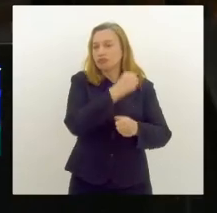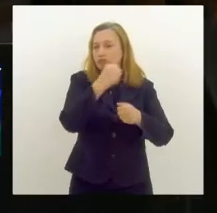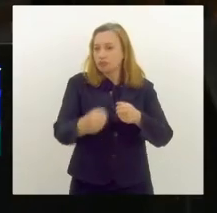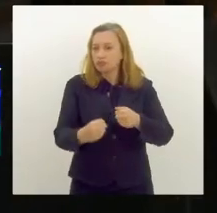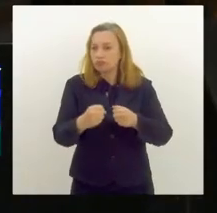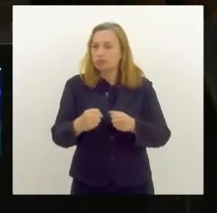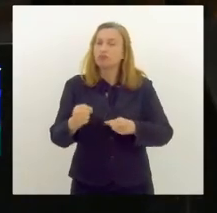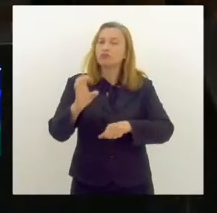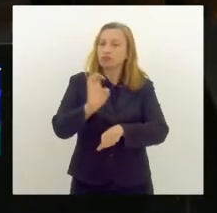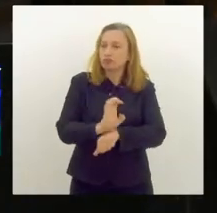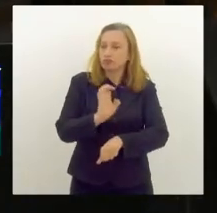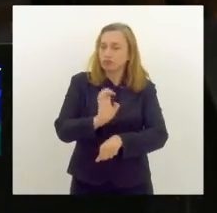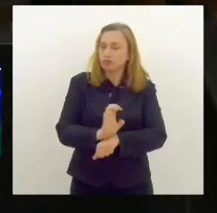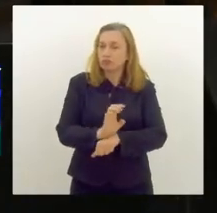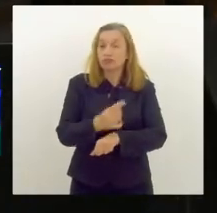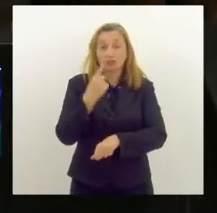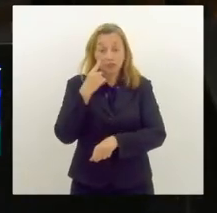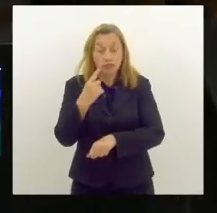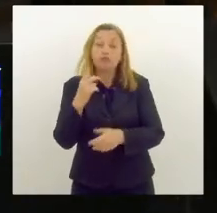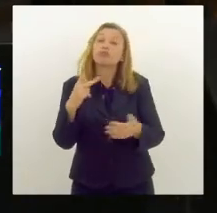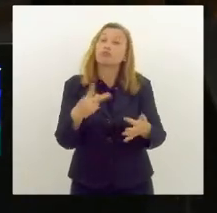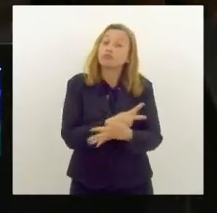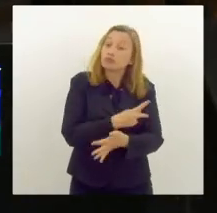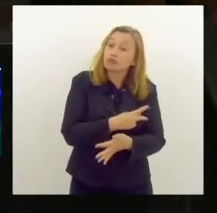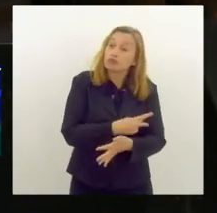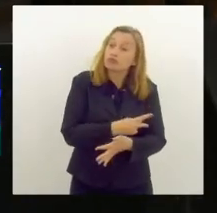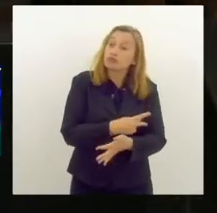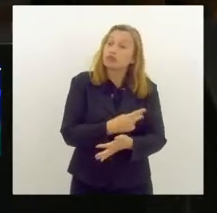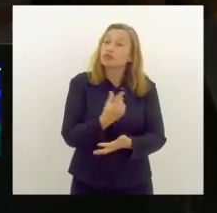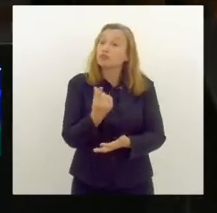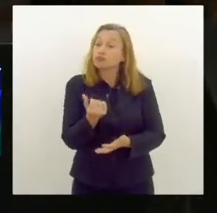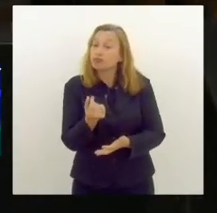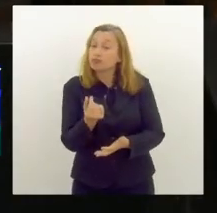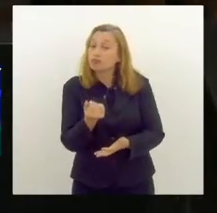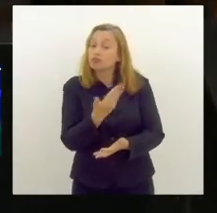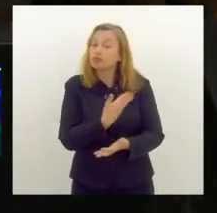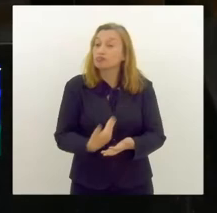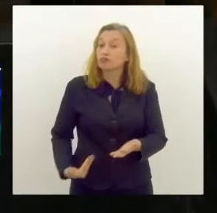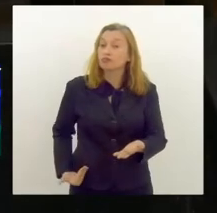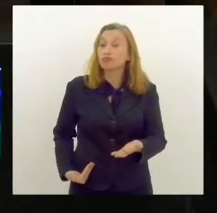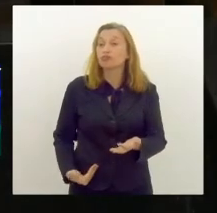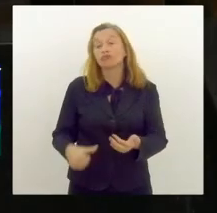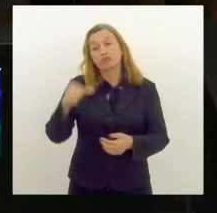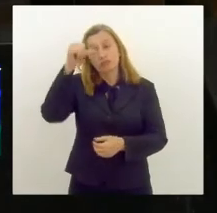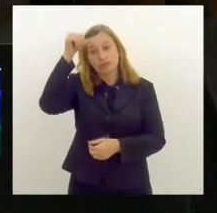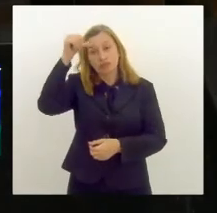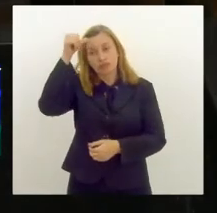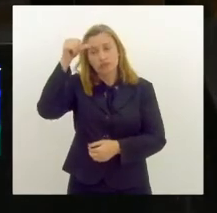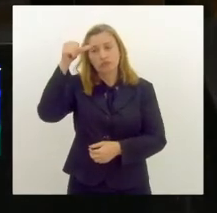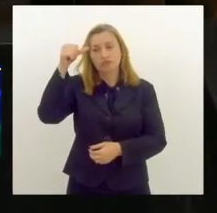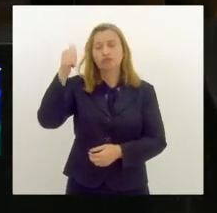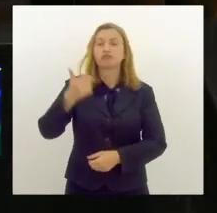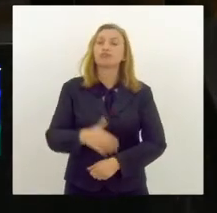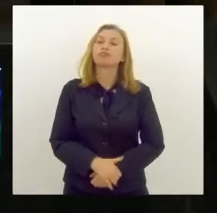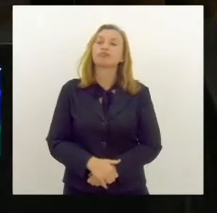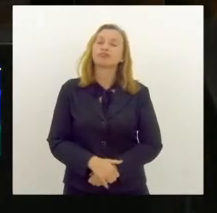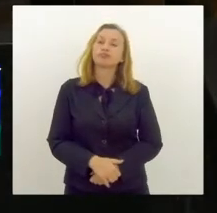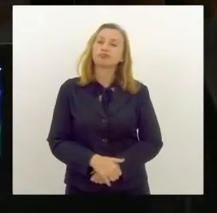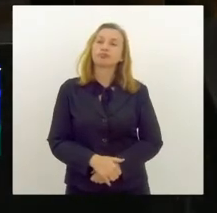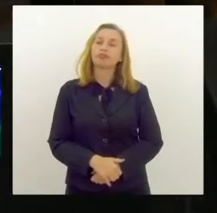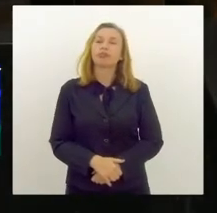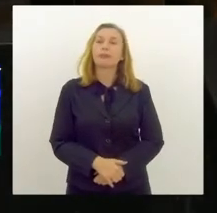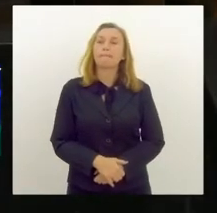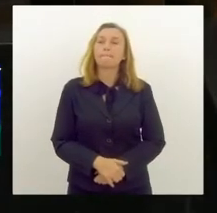Estado para averiguar o que está acontecendo com as contas do governo, do governador Cláudio Castro. E